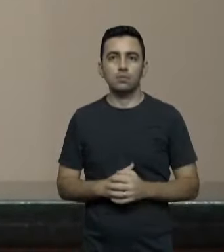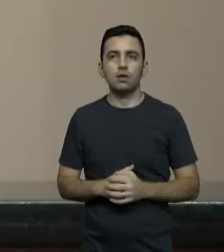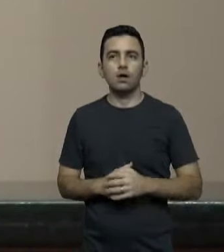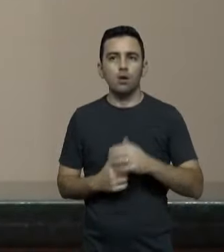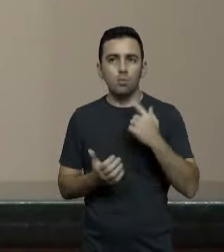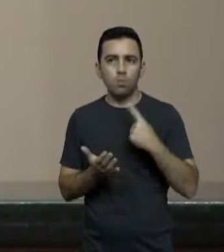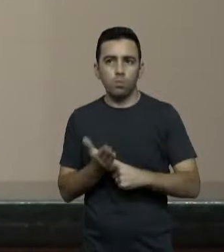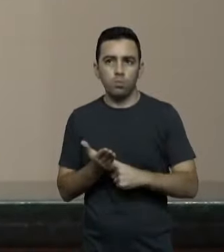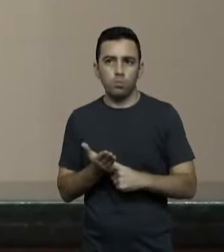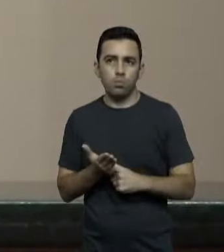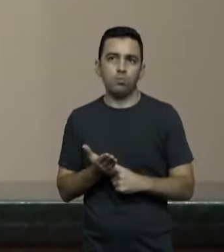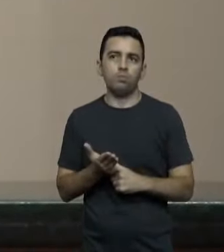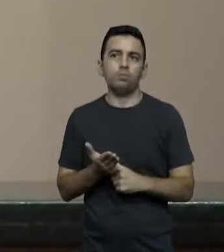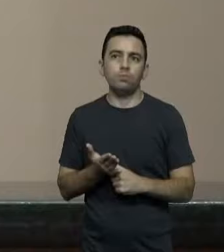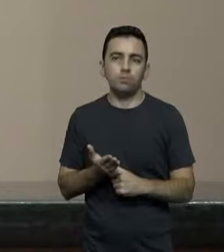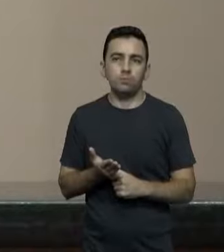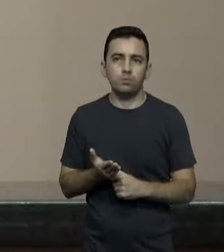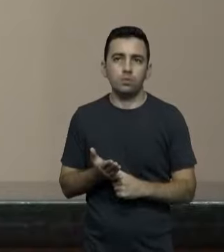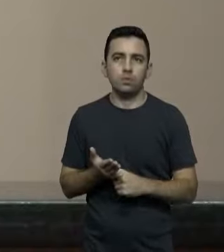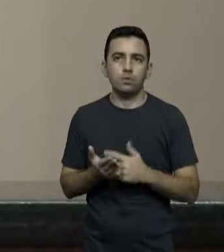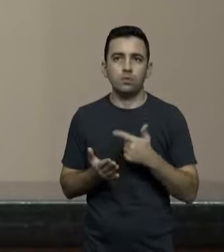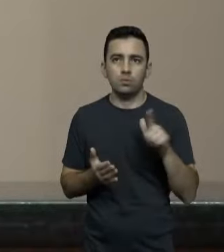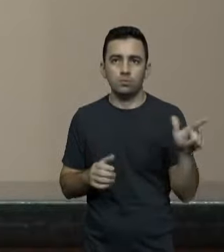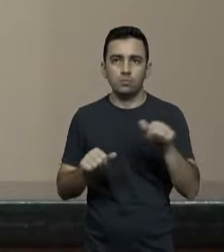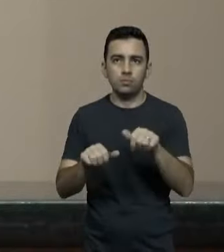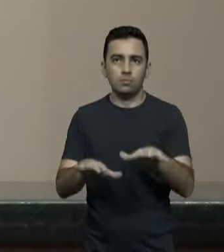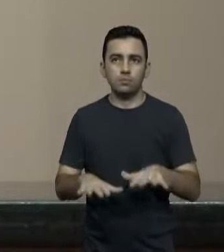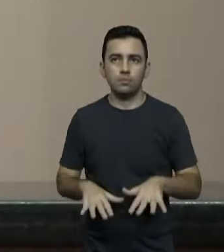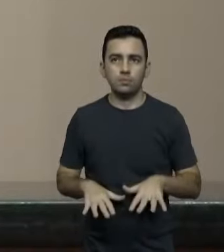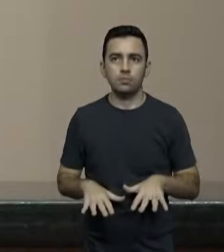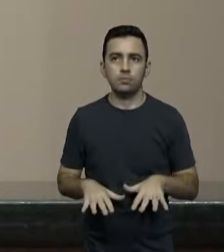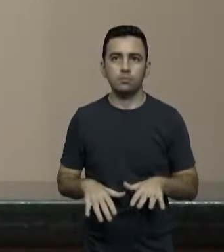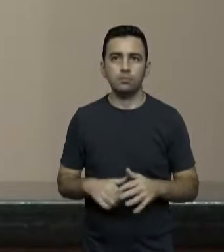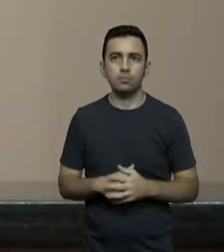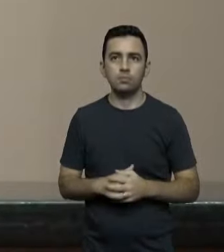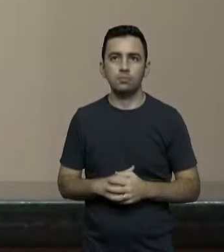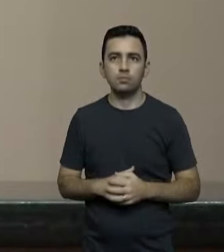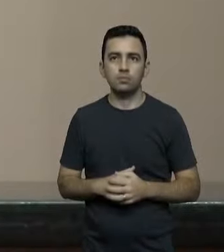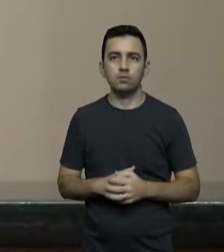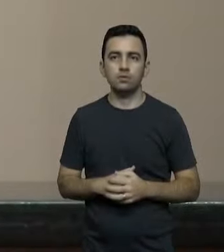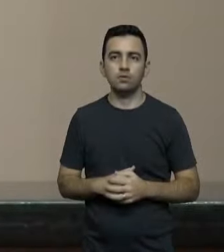convoca outra sessão